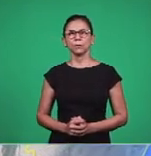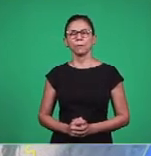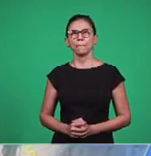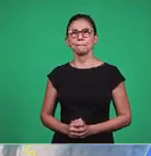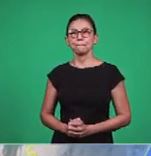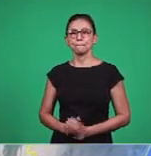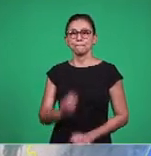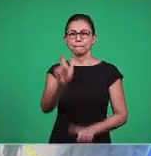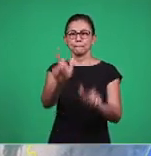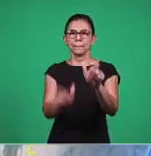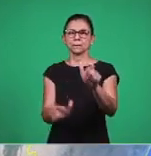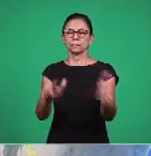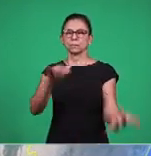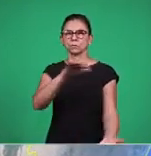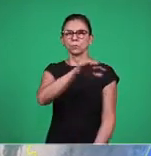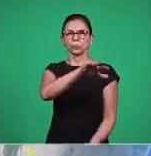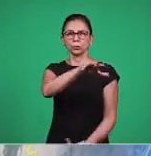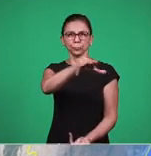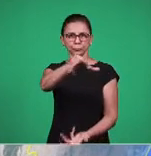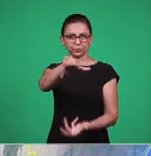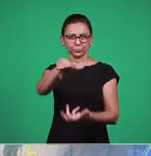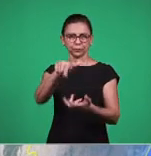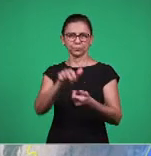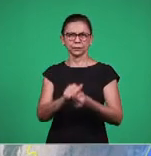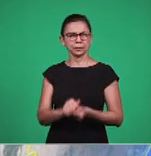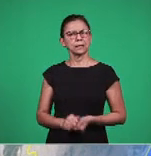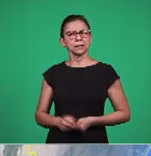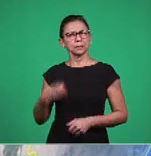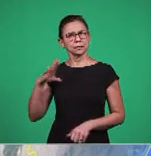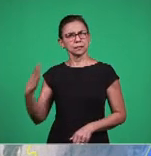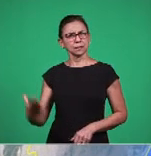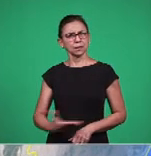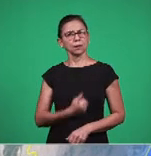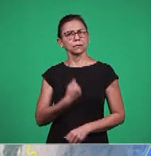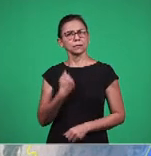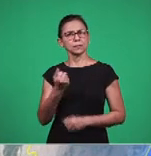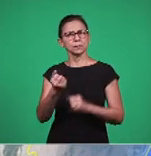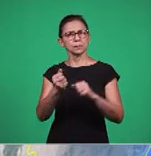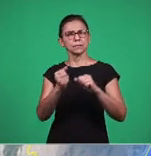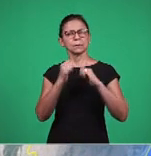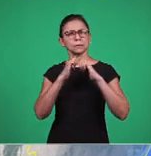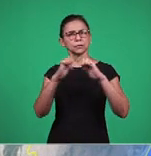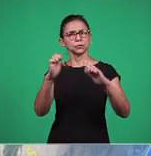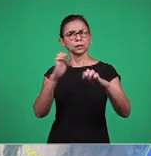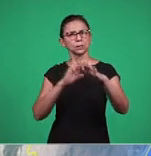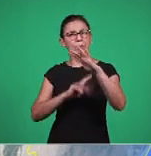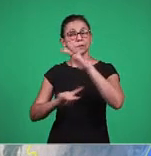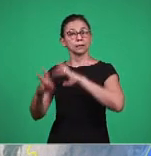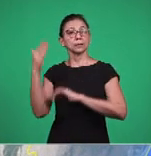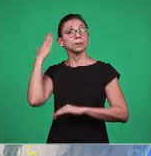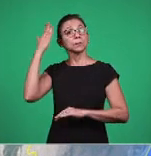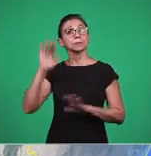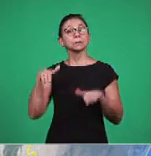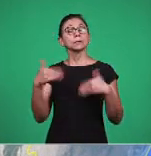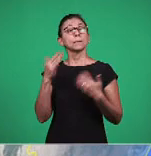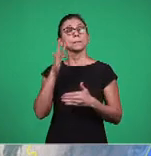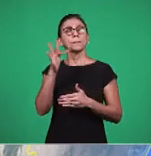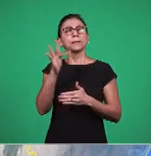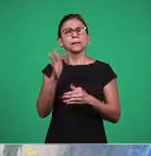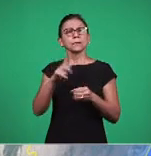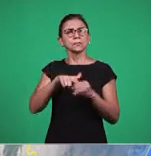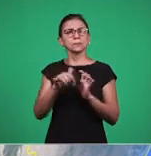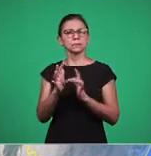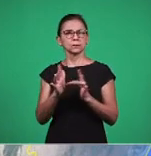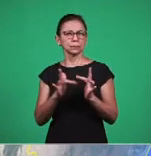Pessoas de todas as partes do mundo têm sido alcançadas pelo Evangelho eterno e pela mensagem da breve volta do